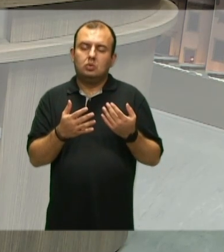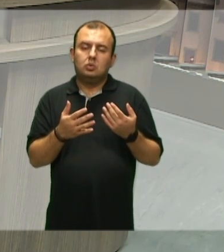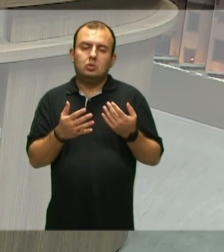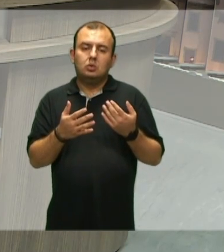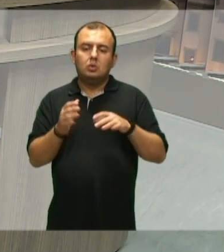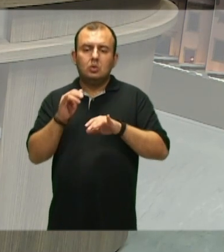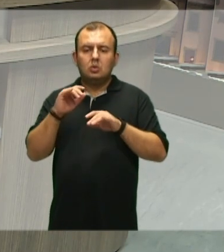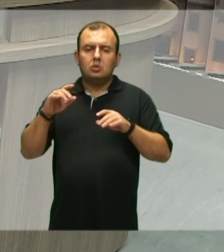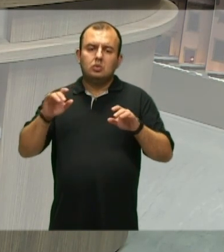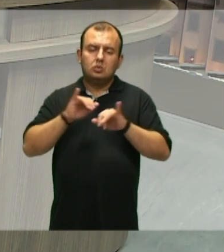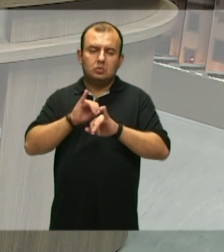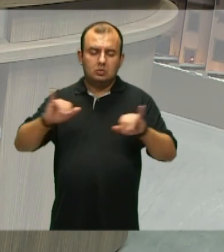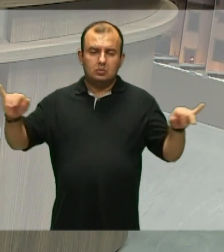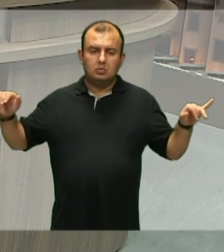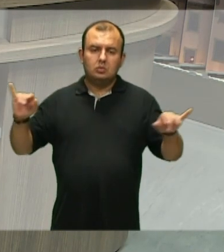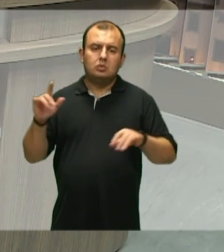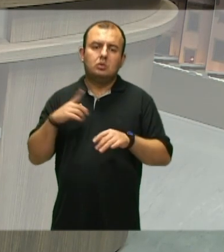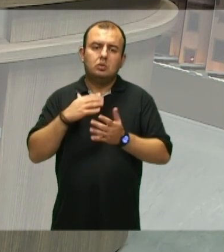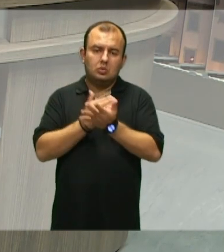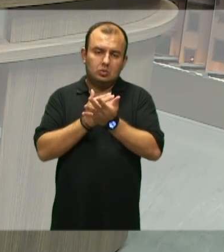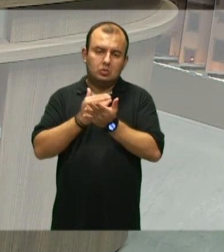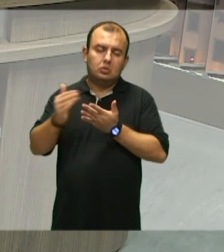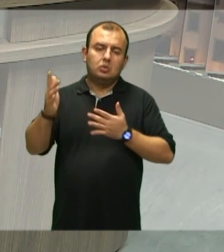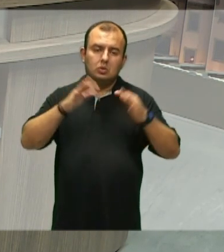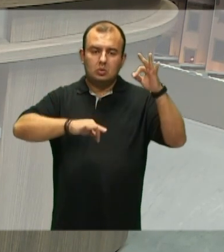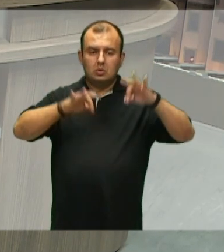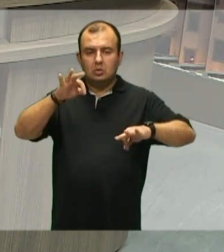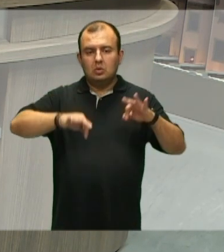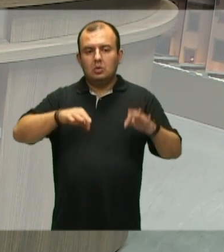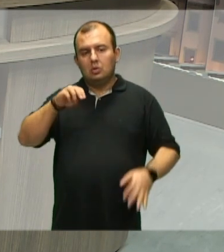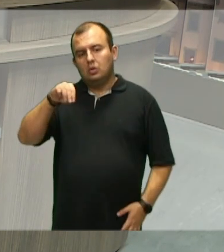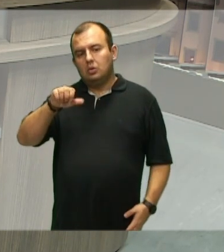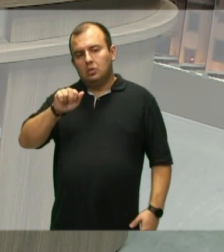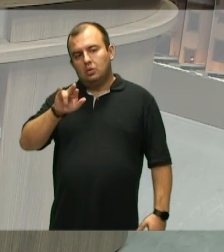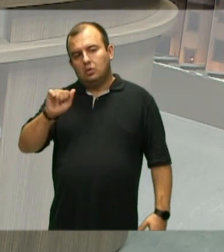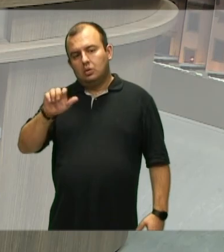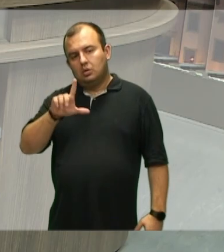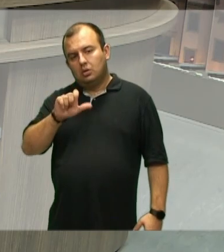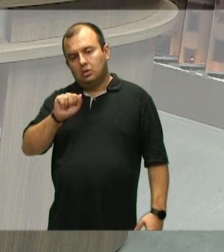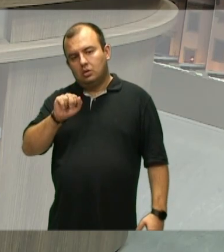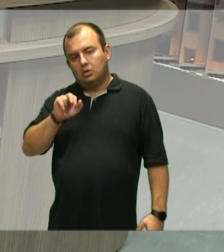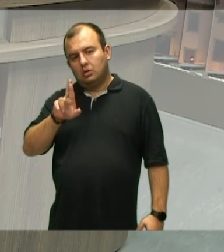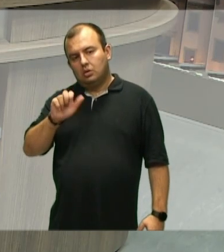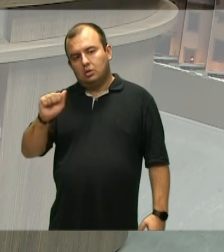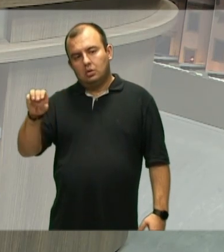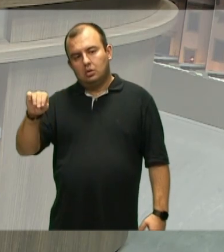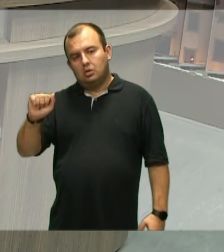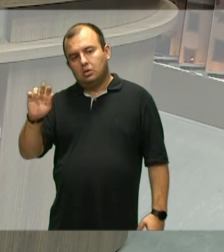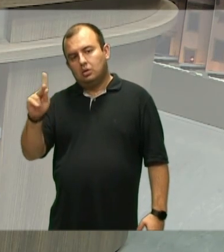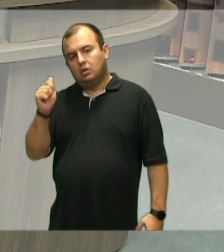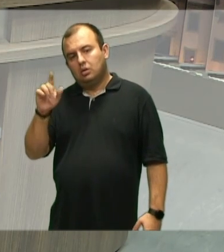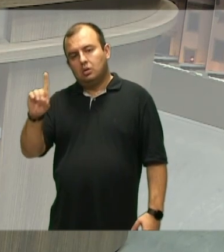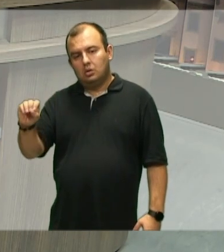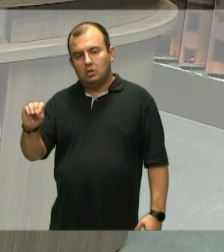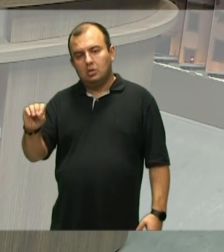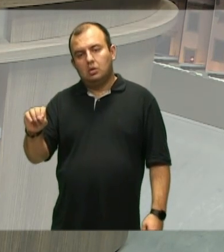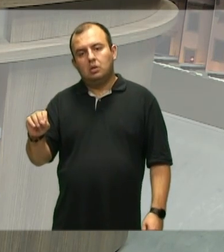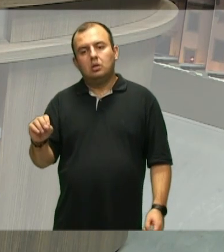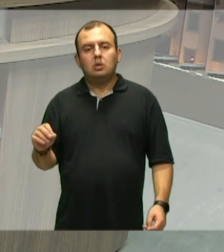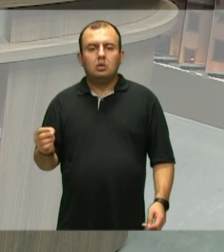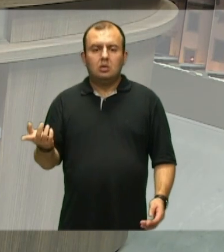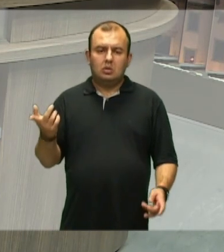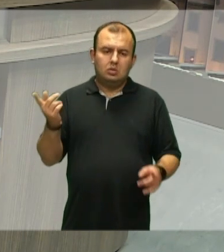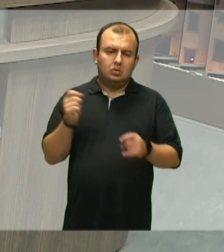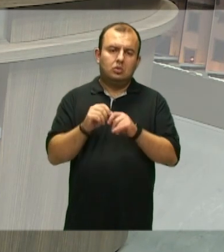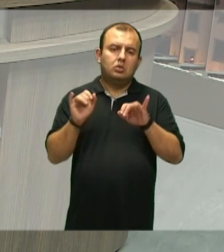nova dimensão a partir das peças da Maria Clara Machado, por exemplo, né, que foi